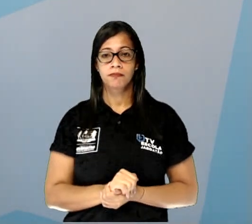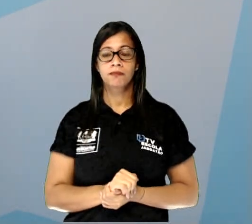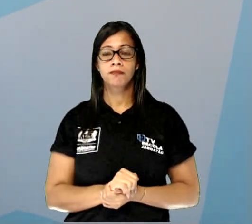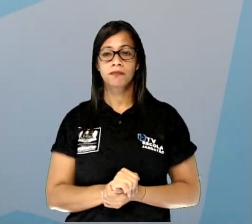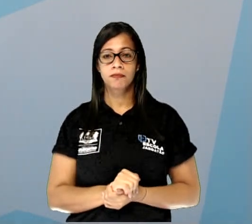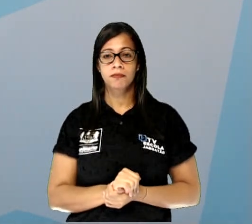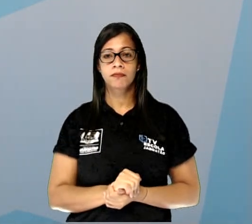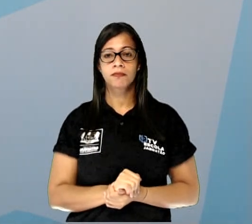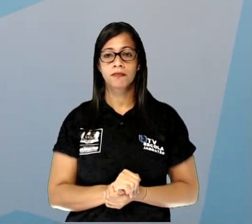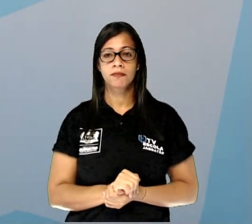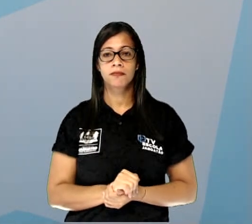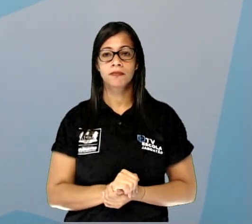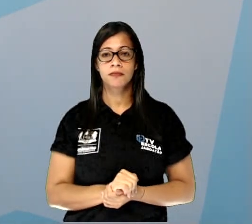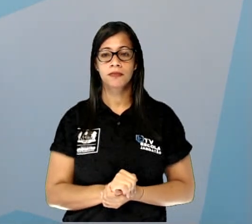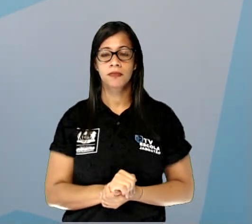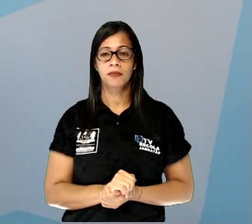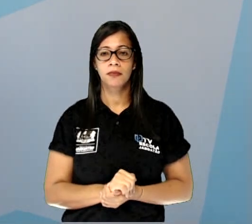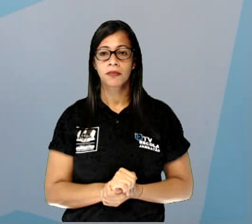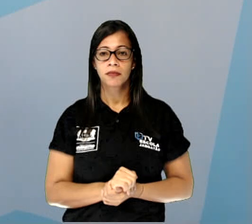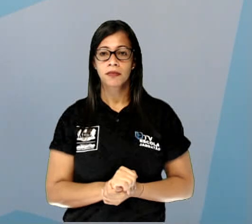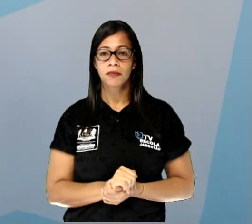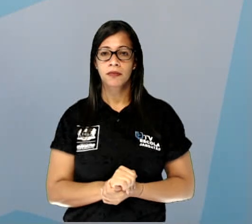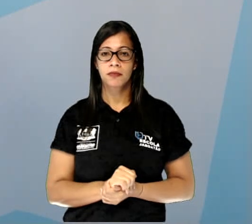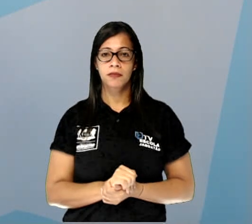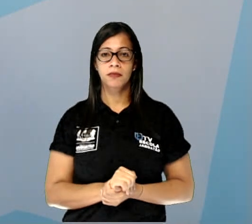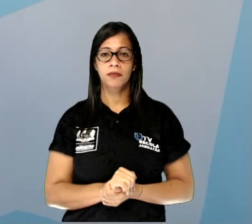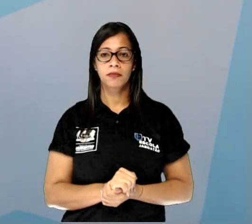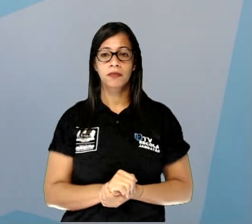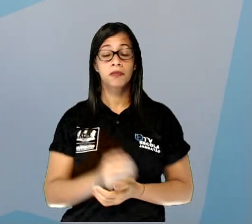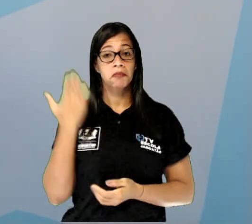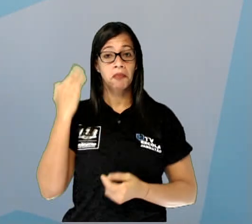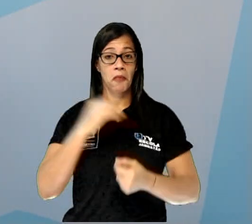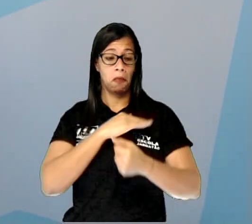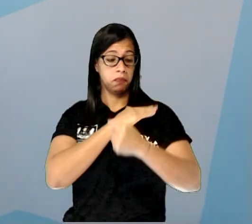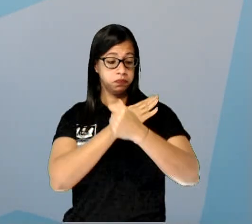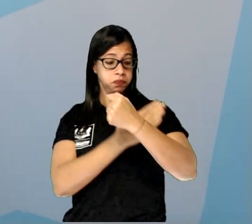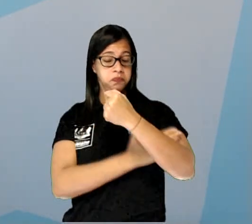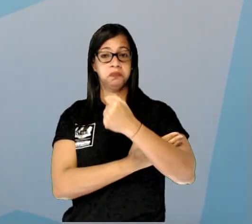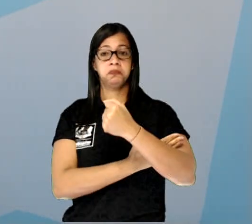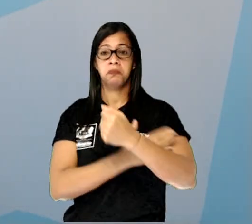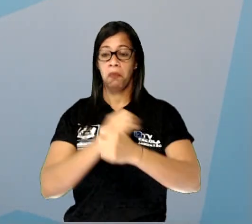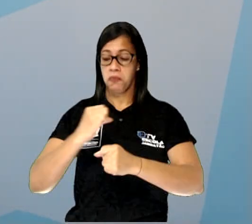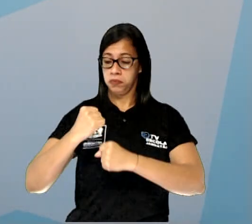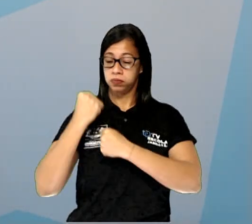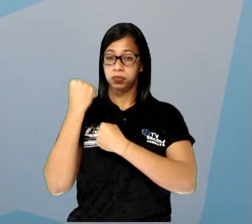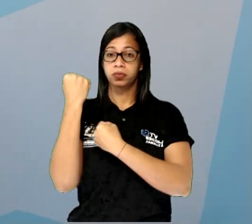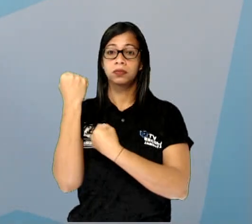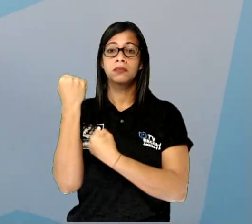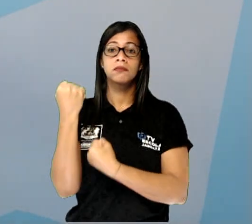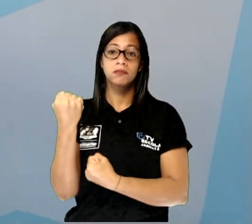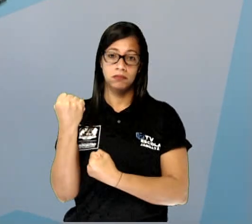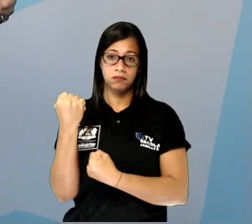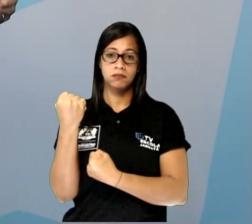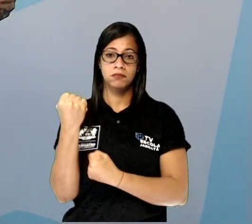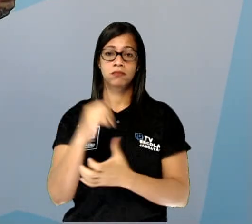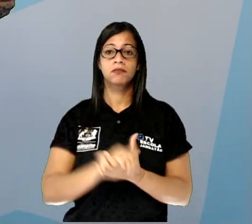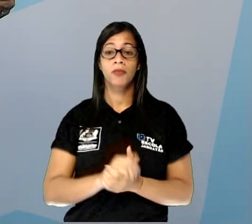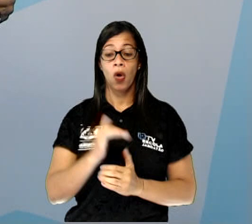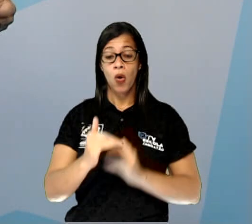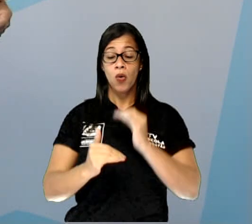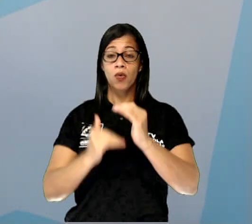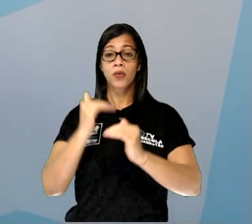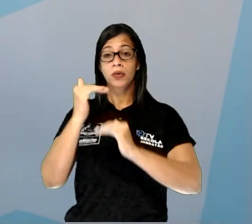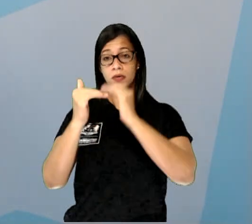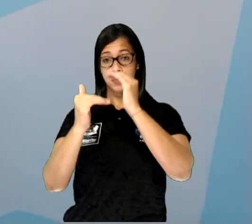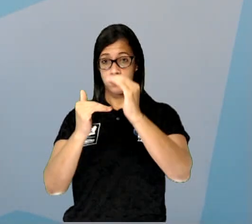poderoso monarca da época. Ele se tornou rei numa época complicada, com o avanço da reforma religiosa e